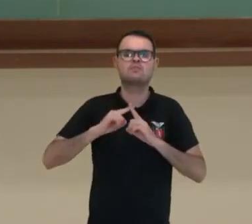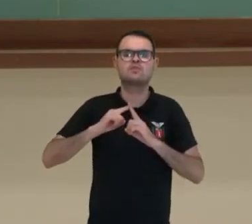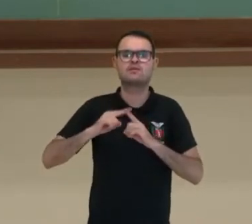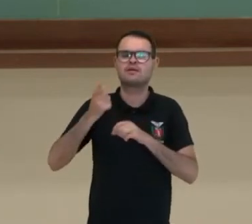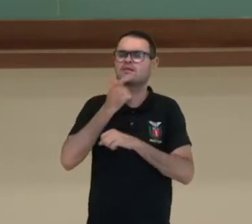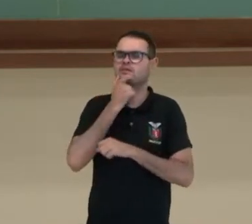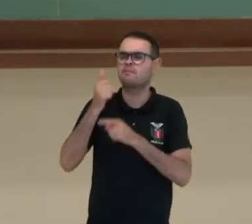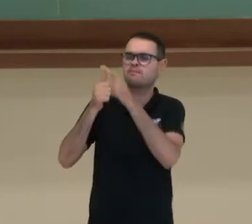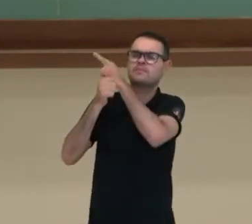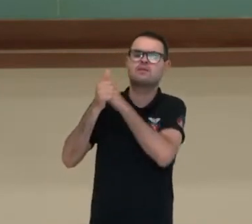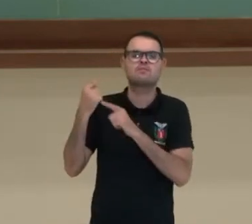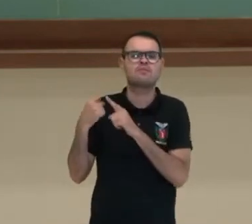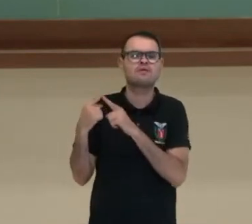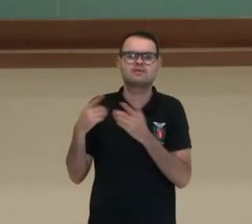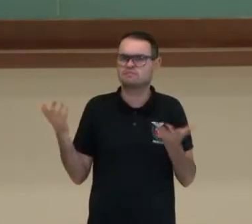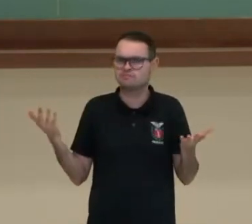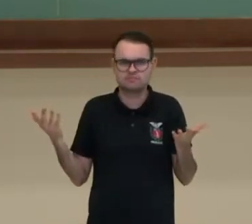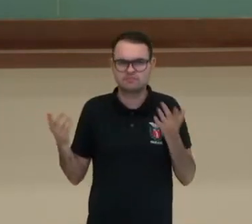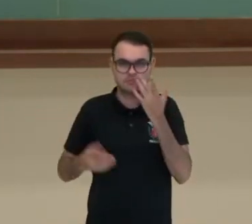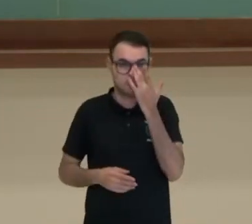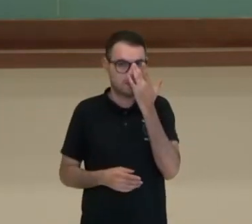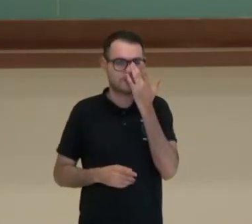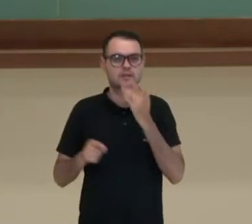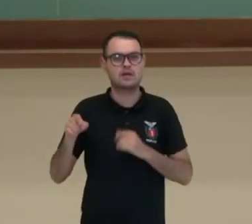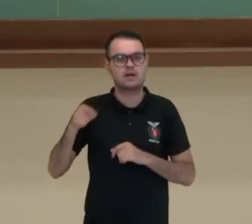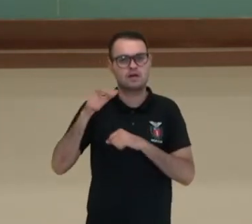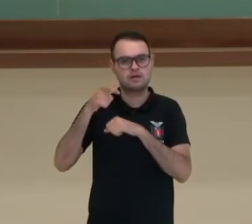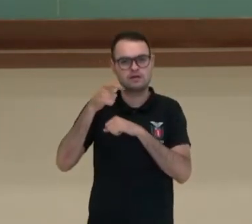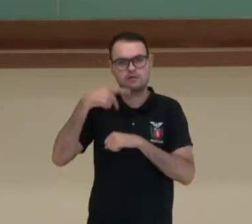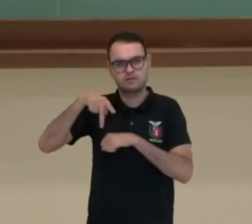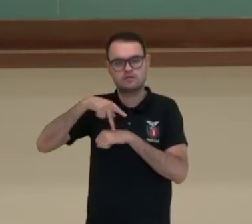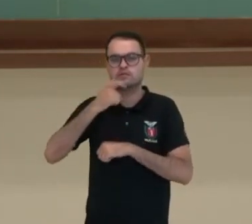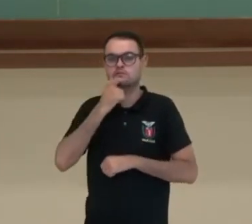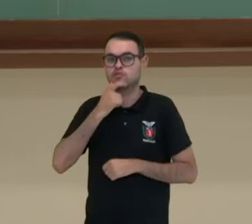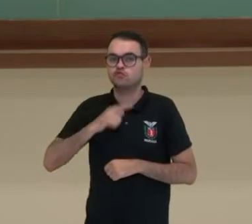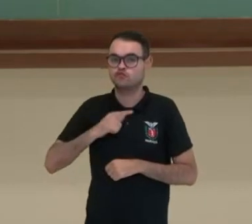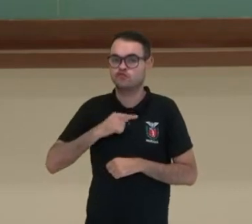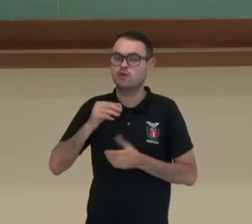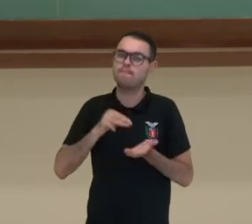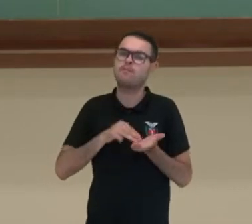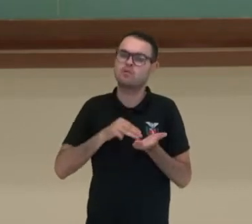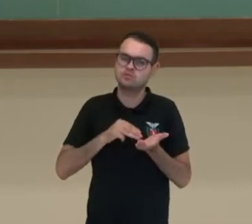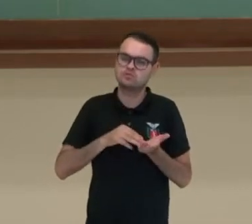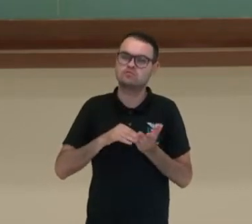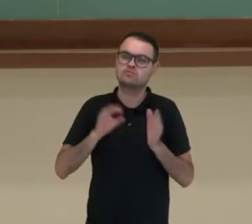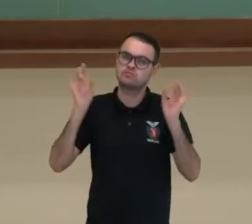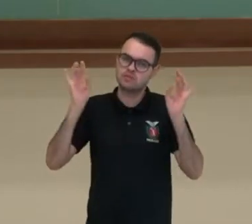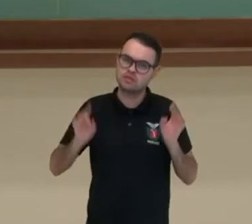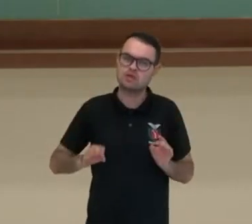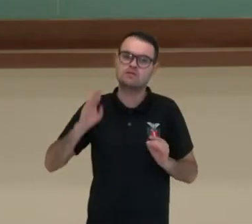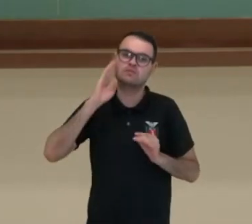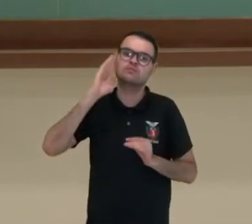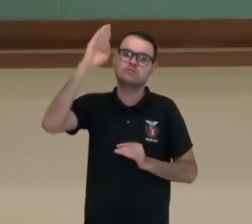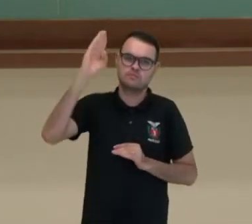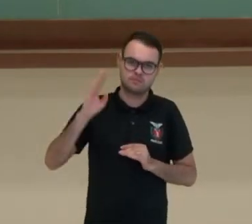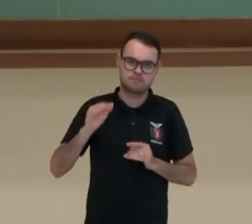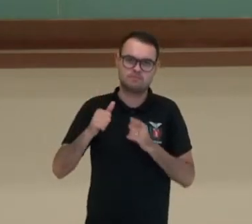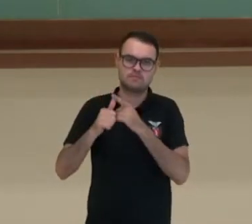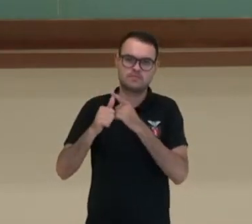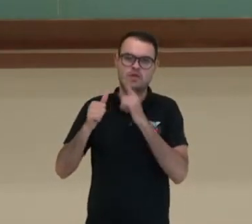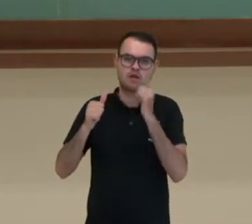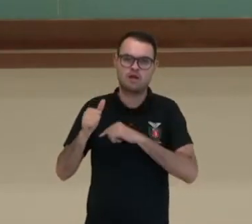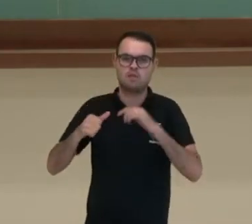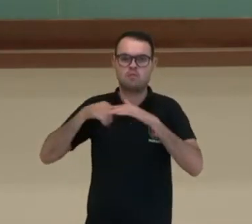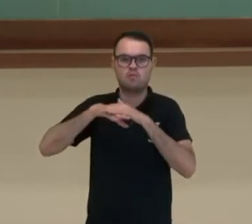foi a primeira, então? Pois bem, ela tinha alguns motivos especiais para se desenvolver. O primeiro era o acúmulo de